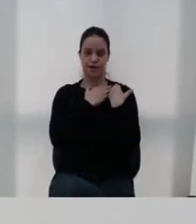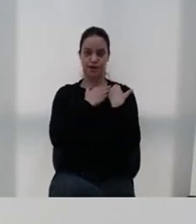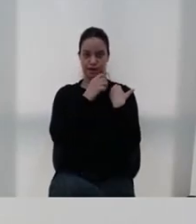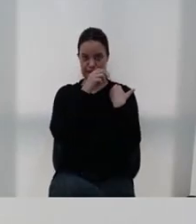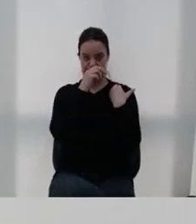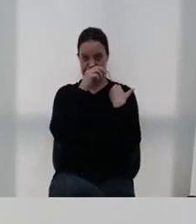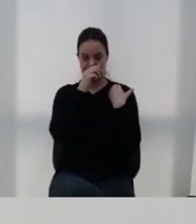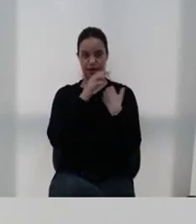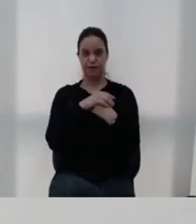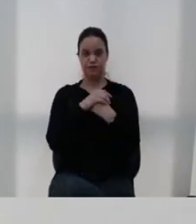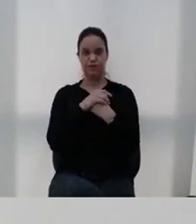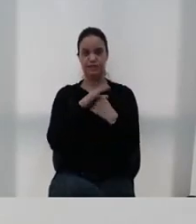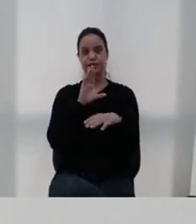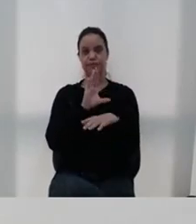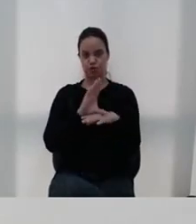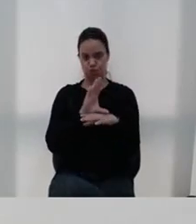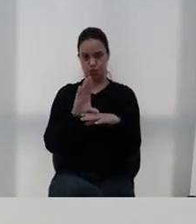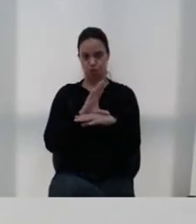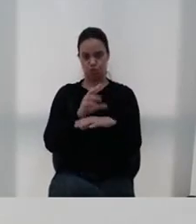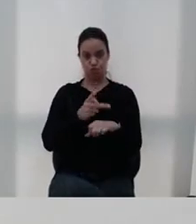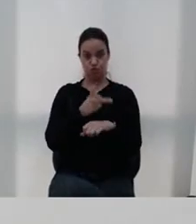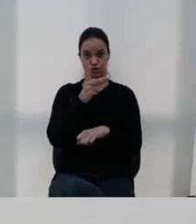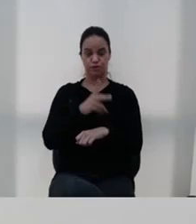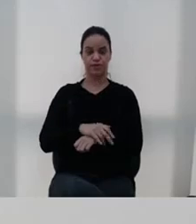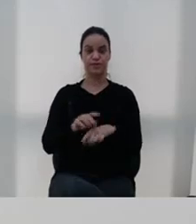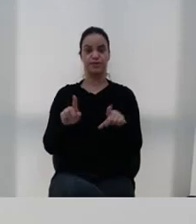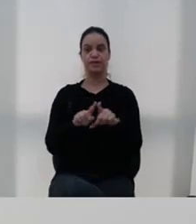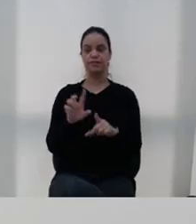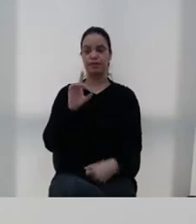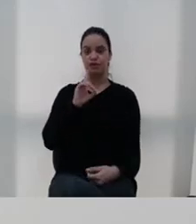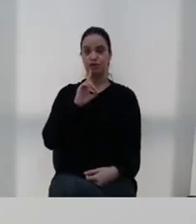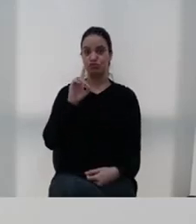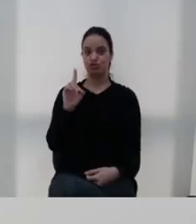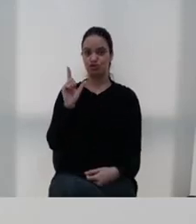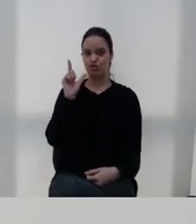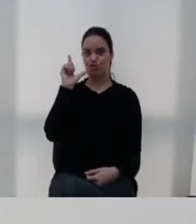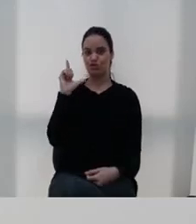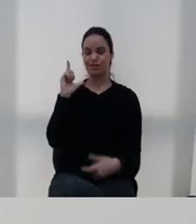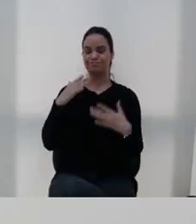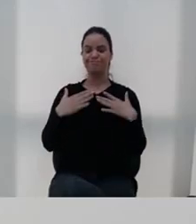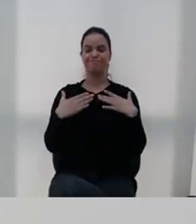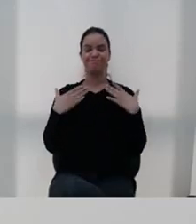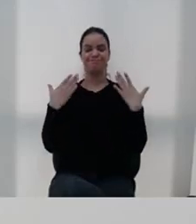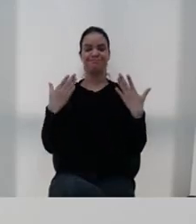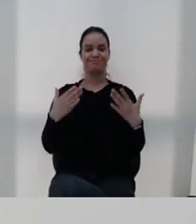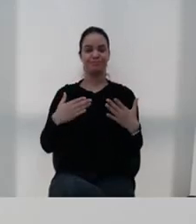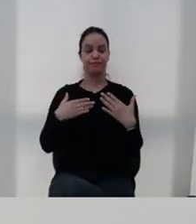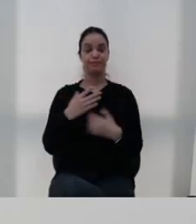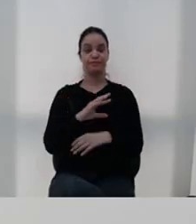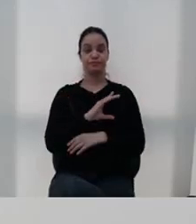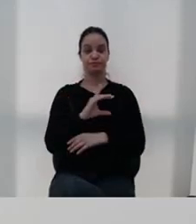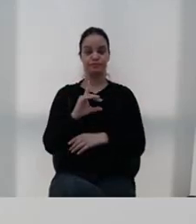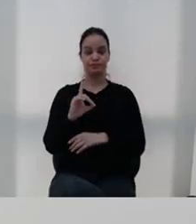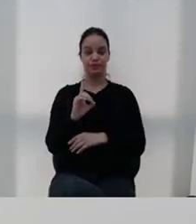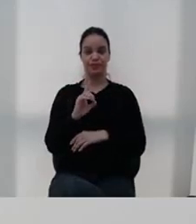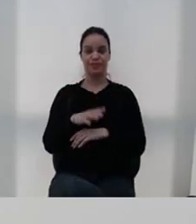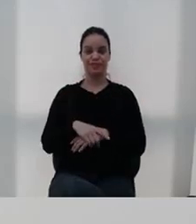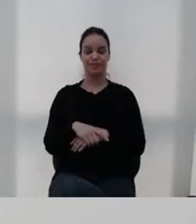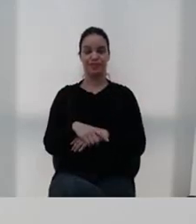esse recredenciamento, e também na data de ontem, colegas, com muita alegria, a Coordenação Geral de